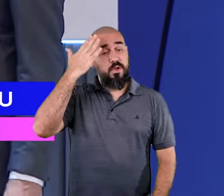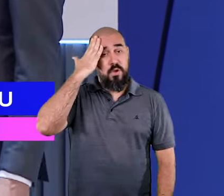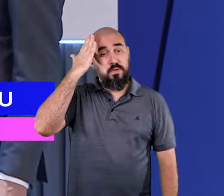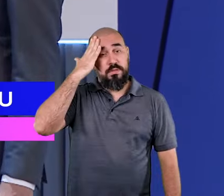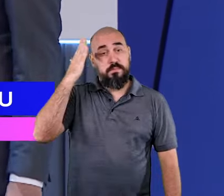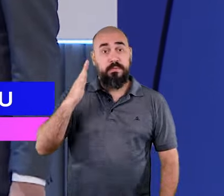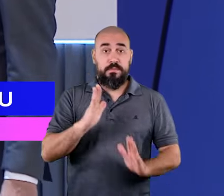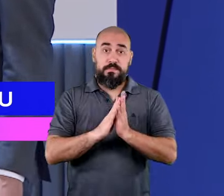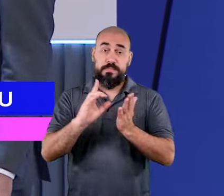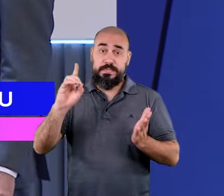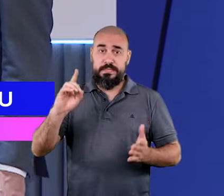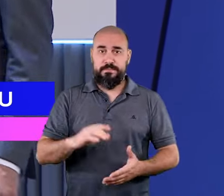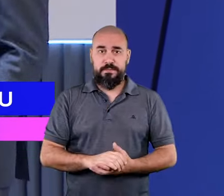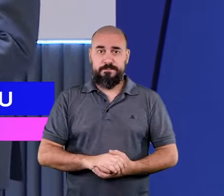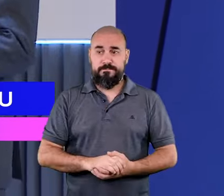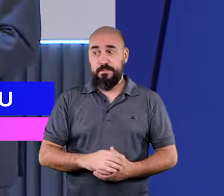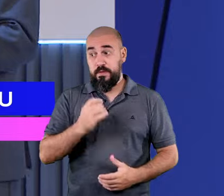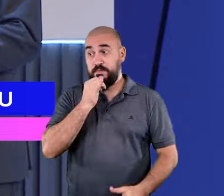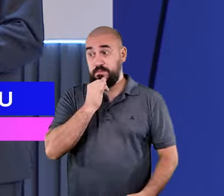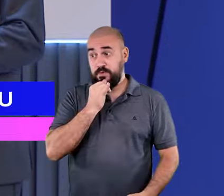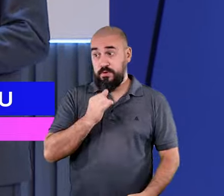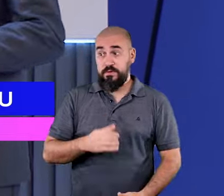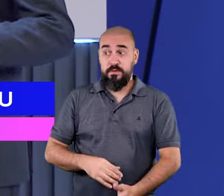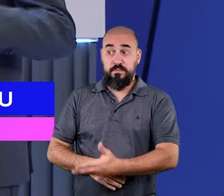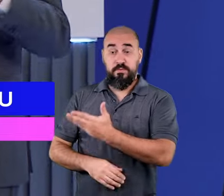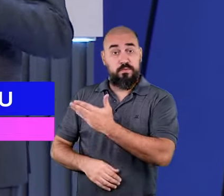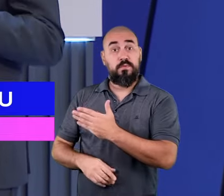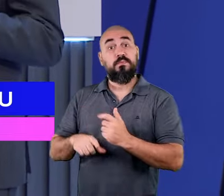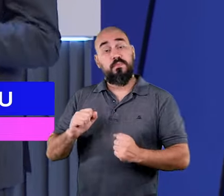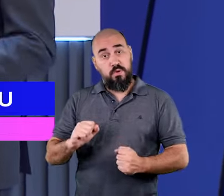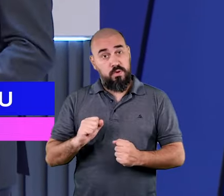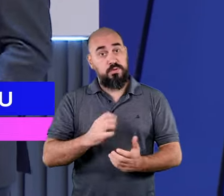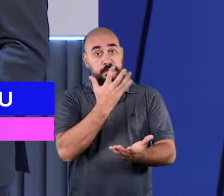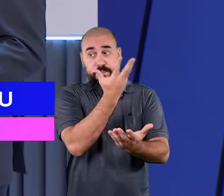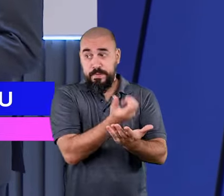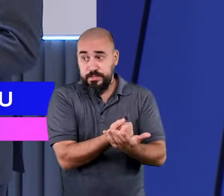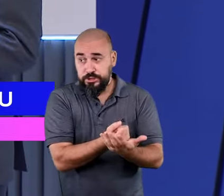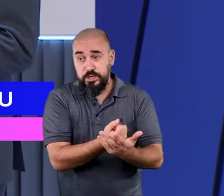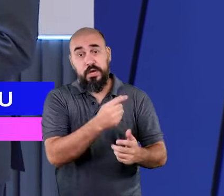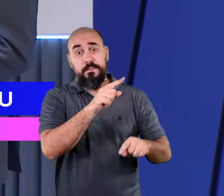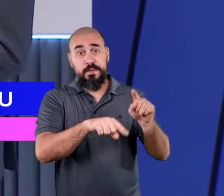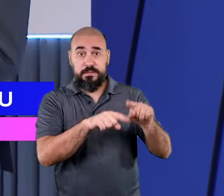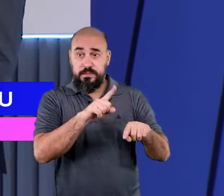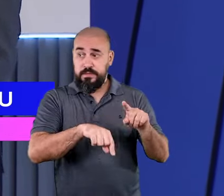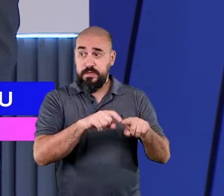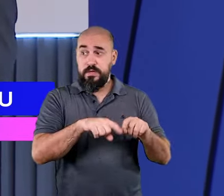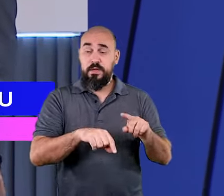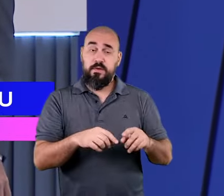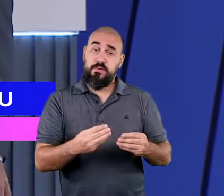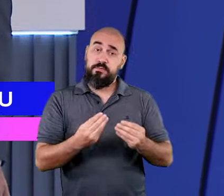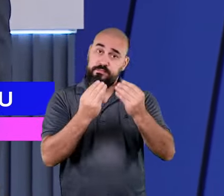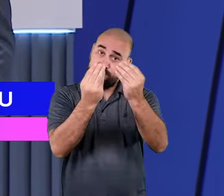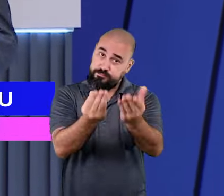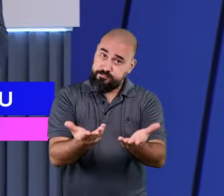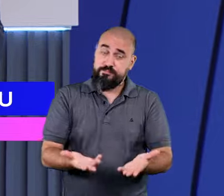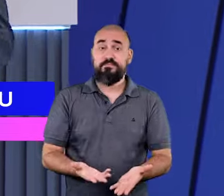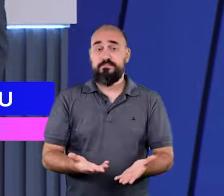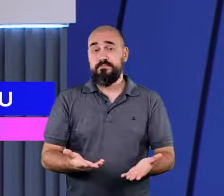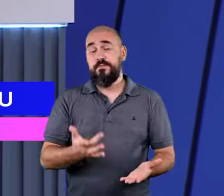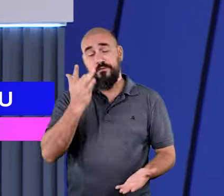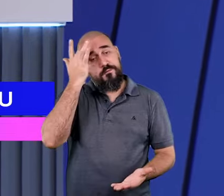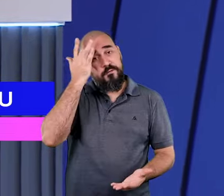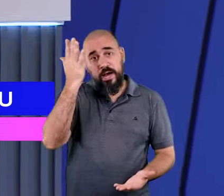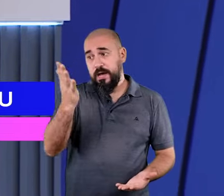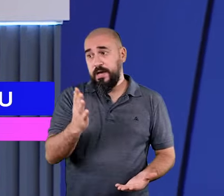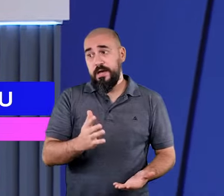um estudo bíblico, por exemplo, e aí você pode baixar esse material e ter à sua disposição, sendo